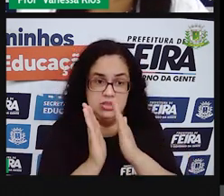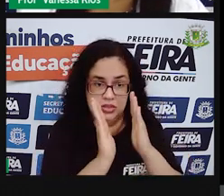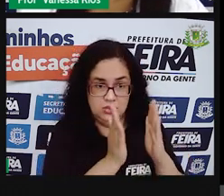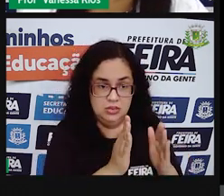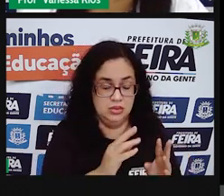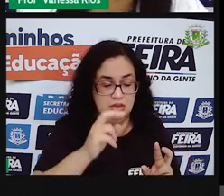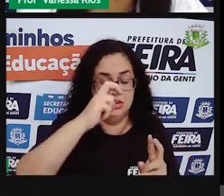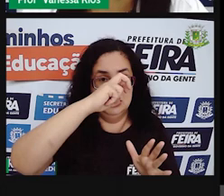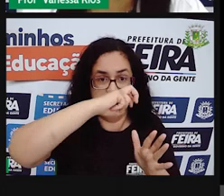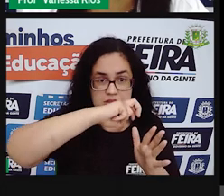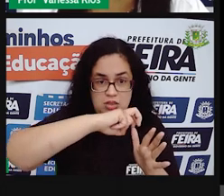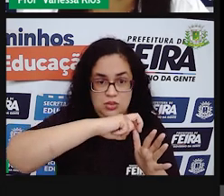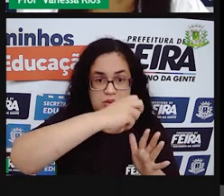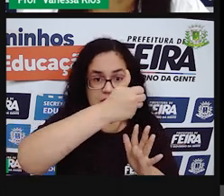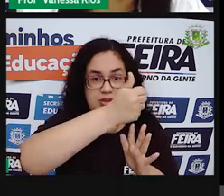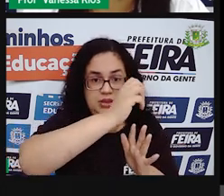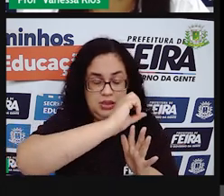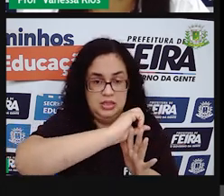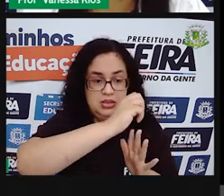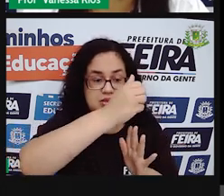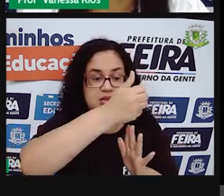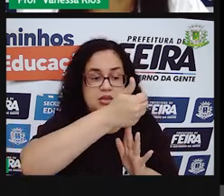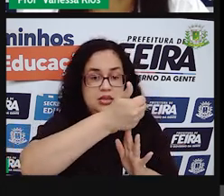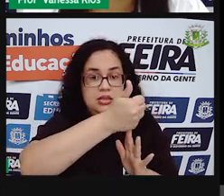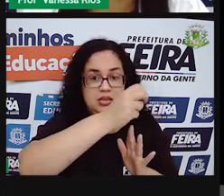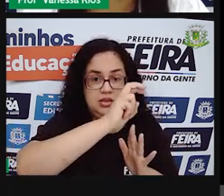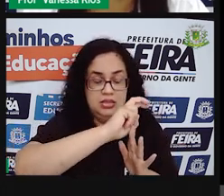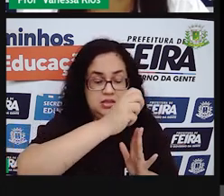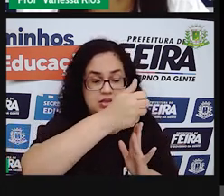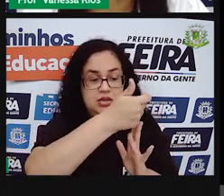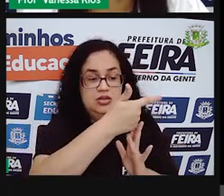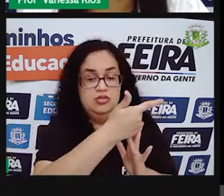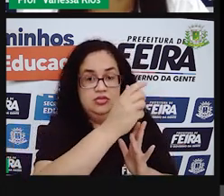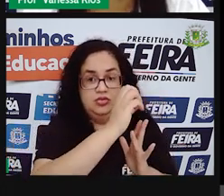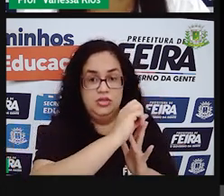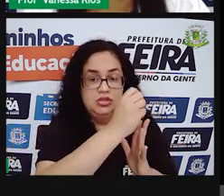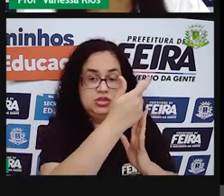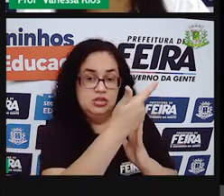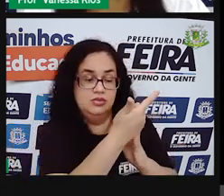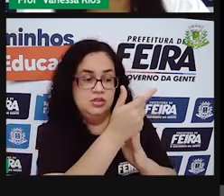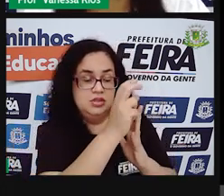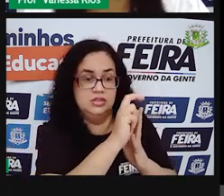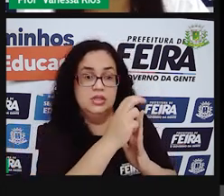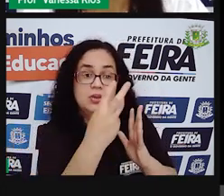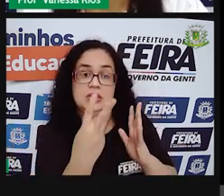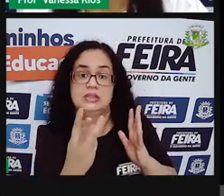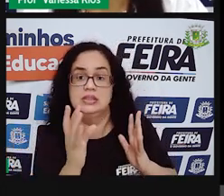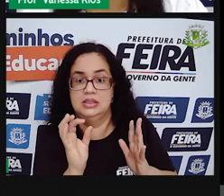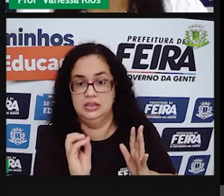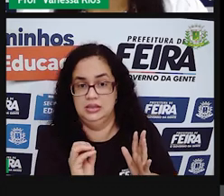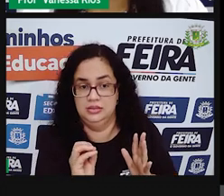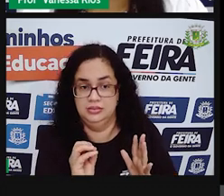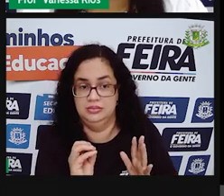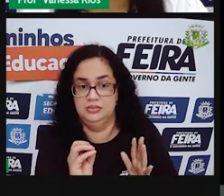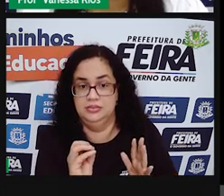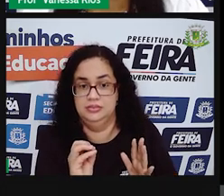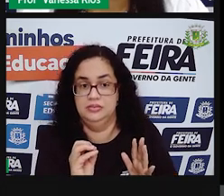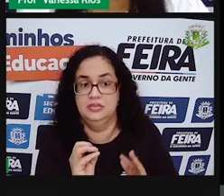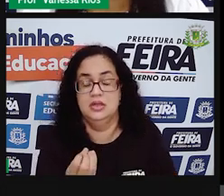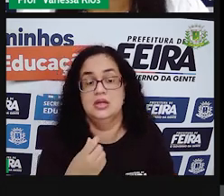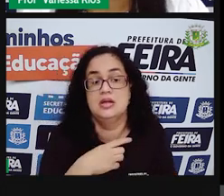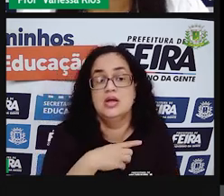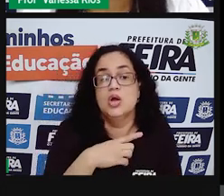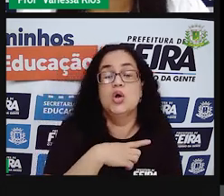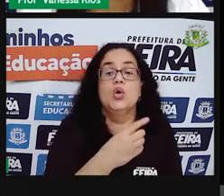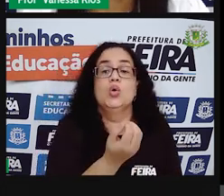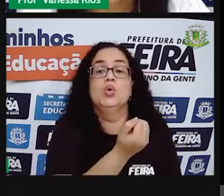sequência? 5, 10, 15, 20, 25, 30. Então,